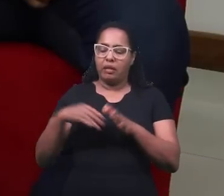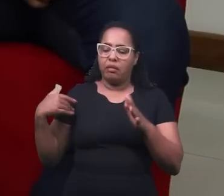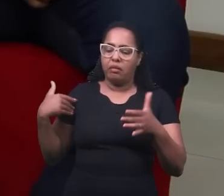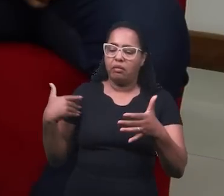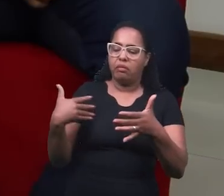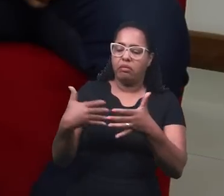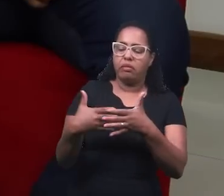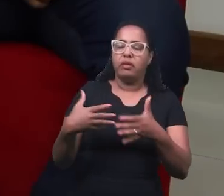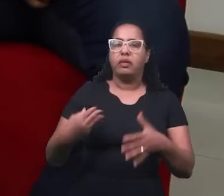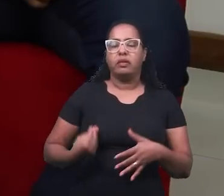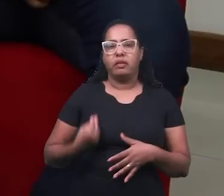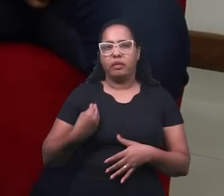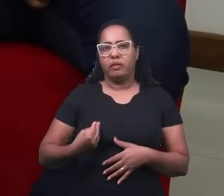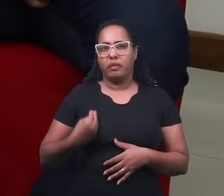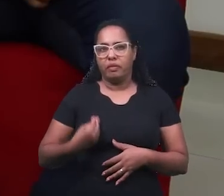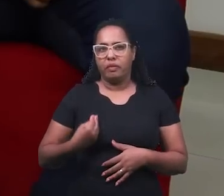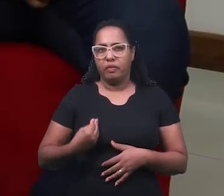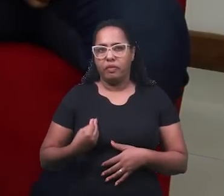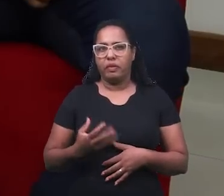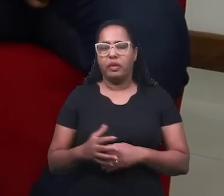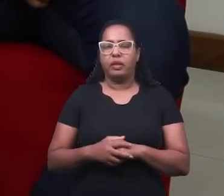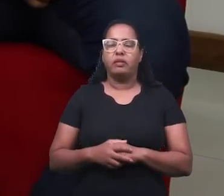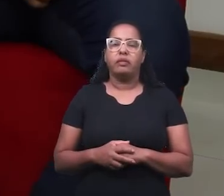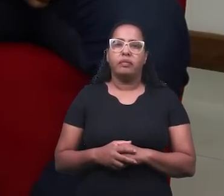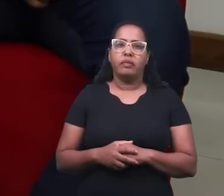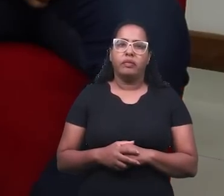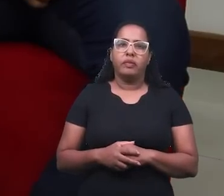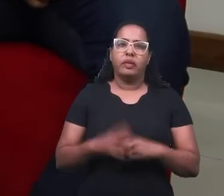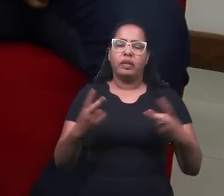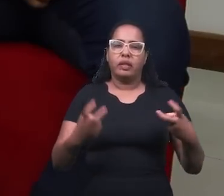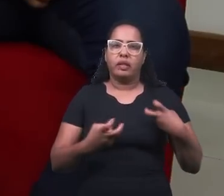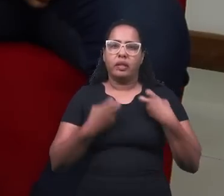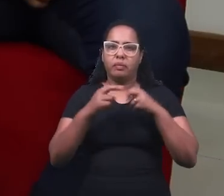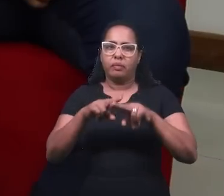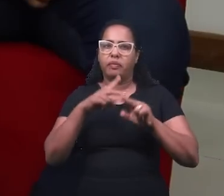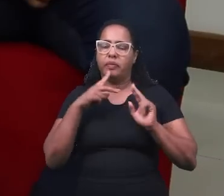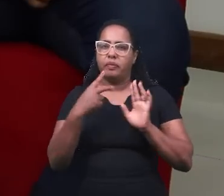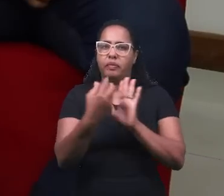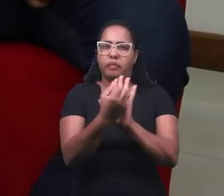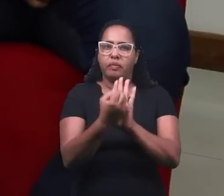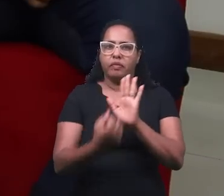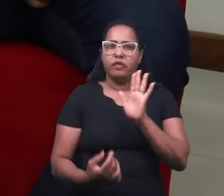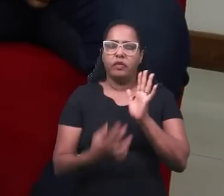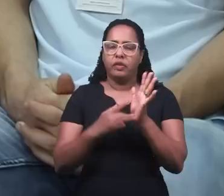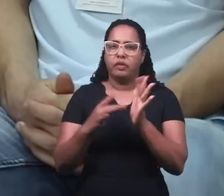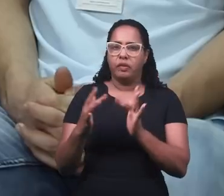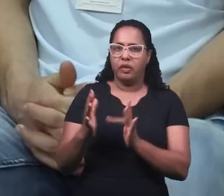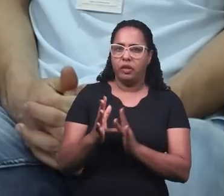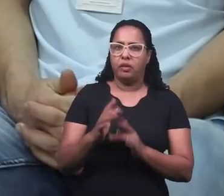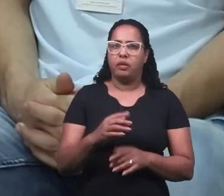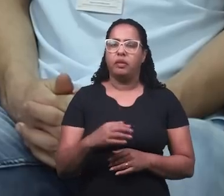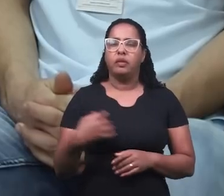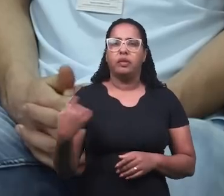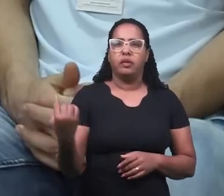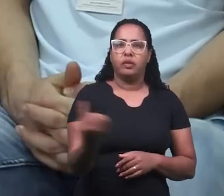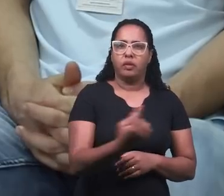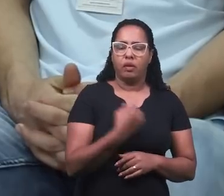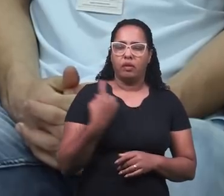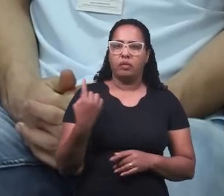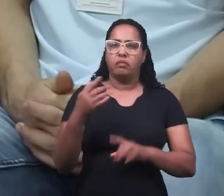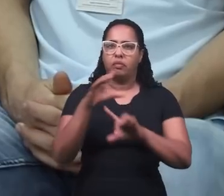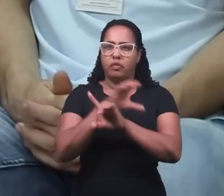que nós temos vivido, pastor, inclusive foi assunto do seminário de hoje, clamor pelo sangue de Jesus. Nós